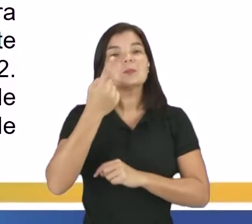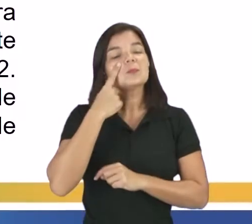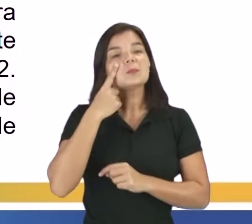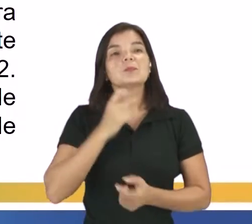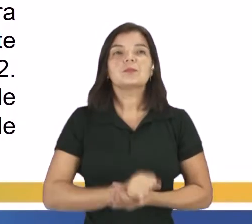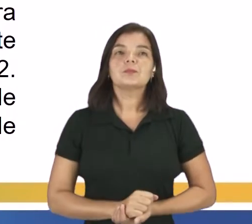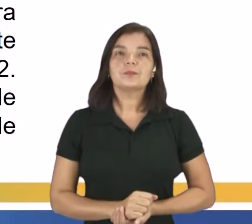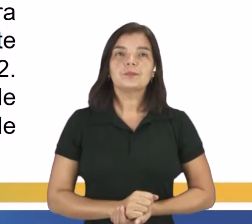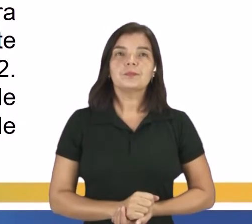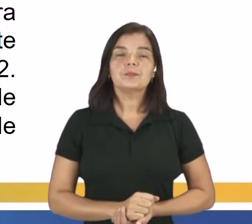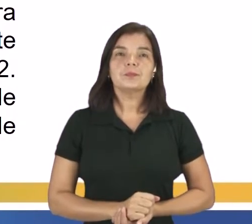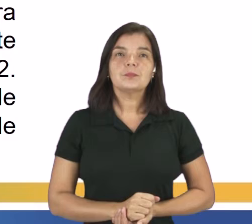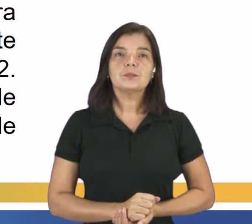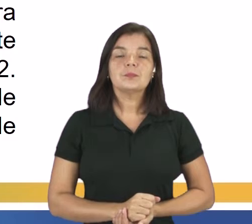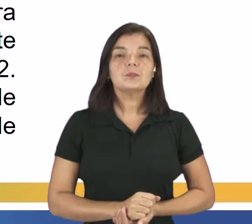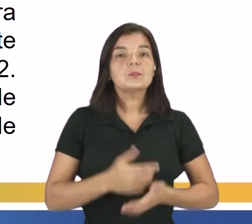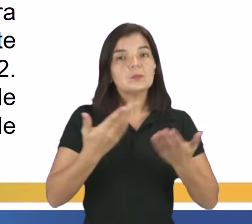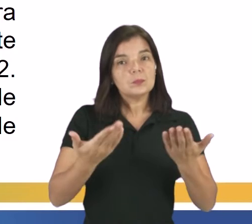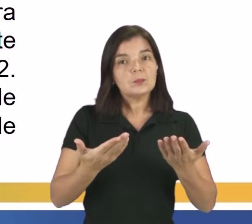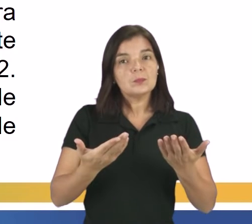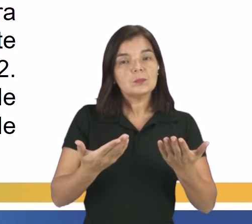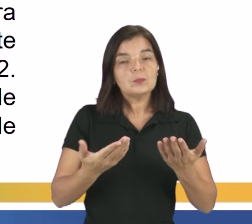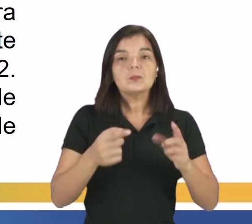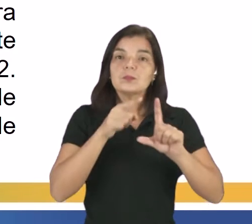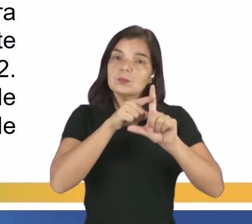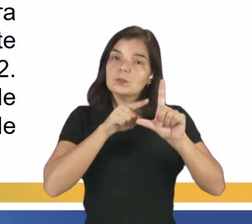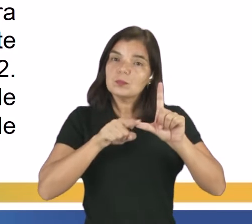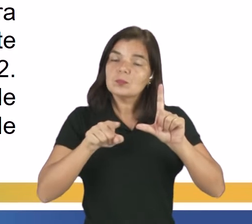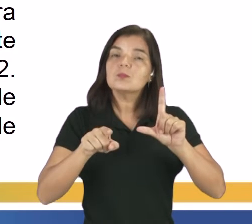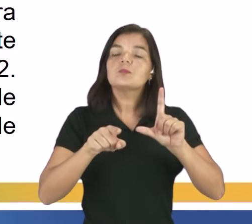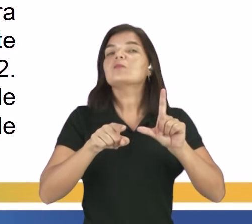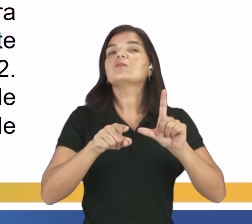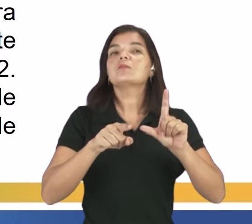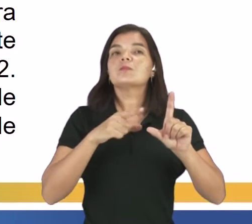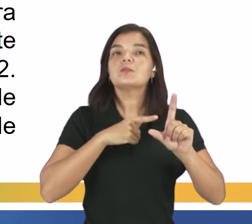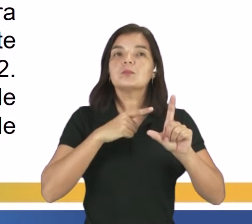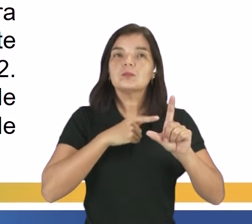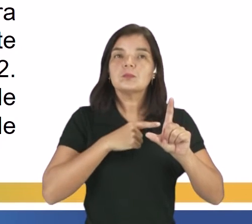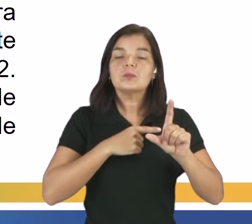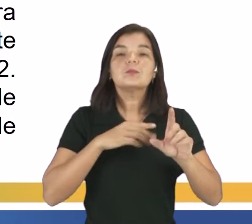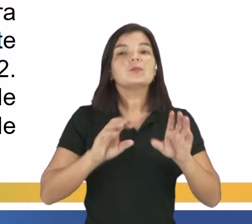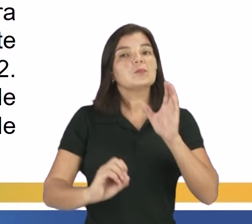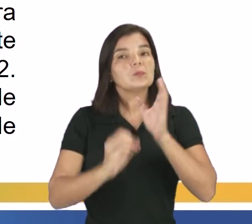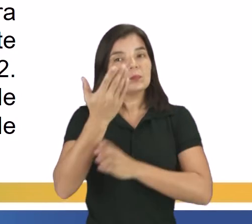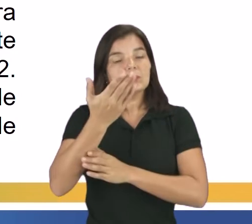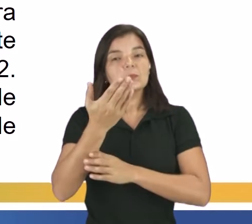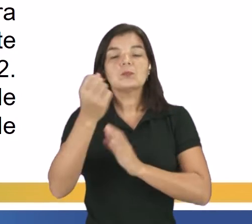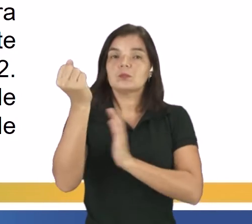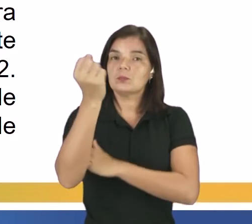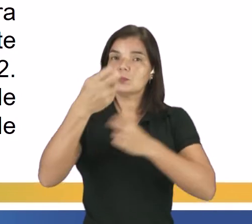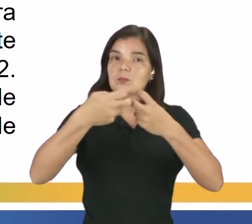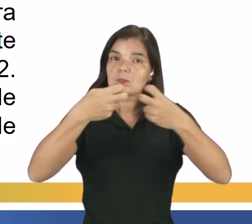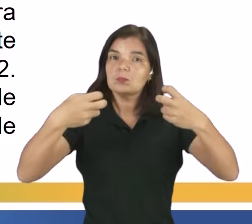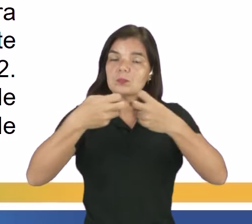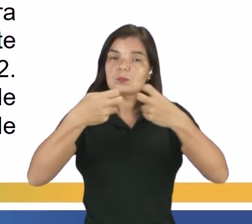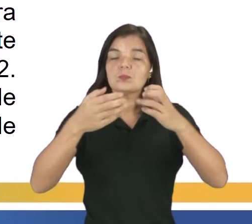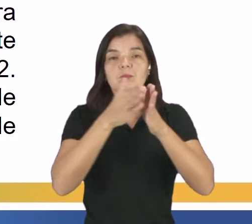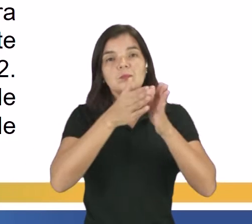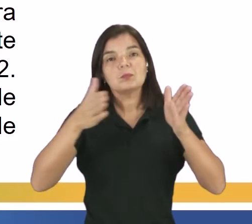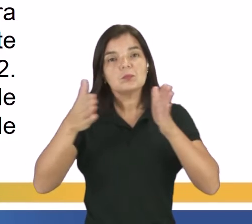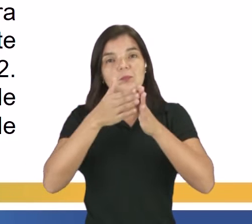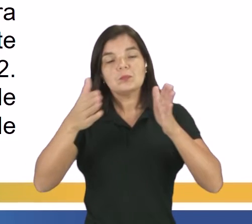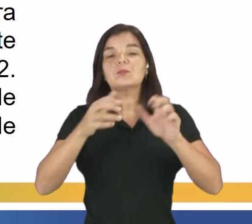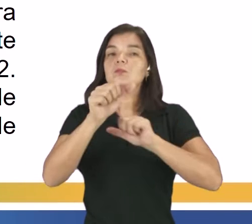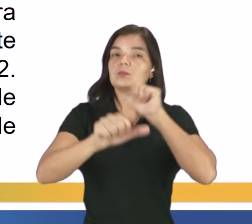aqui? Então, vejam só. Então, a área do gráfico corresponde ao trabalho realizado pela força elástica durante a